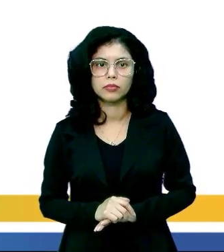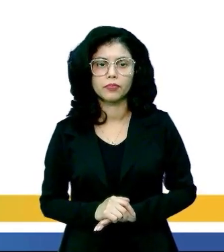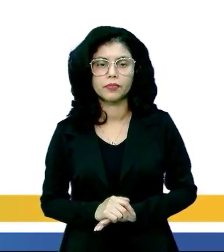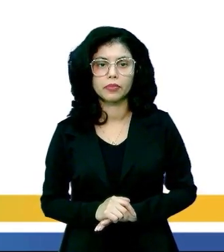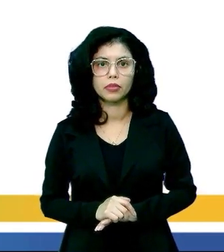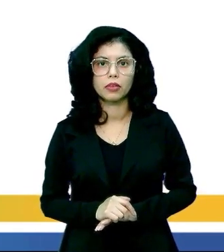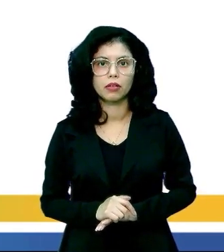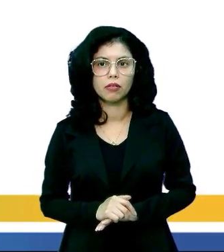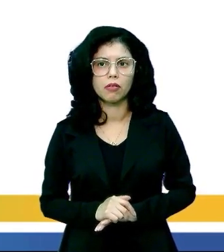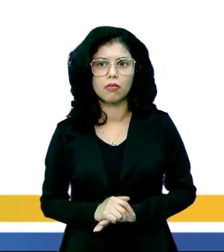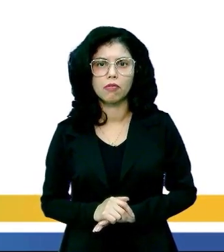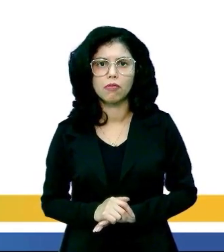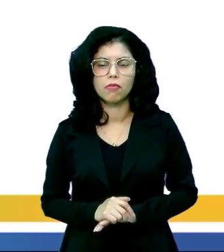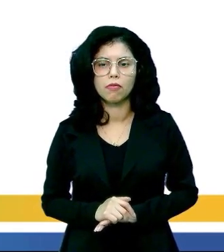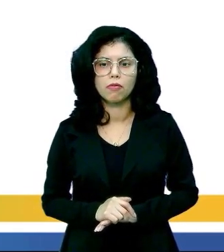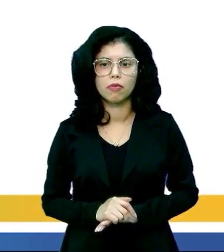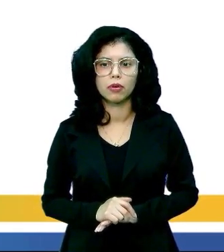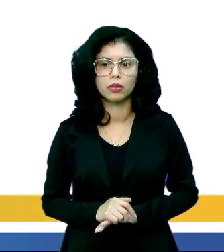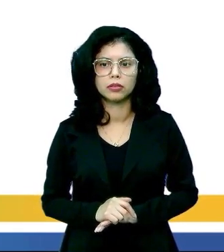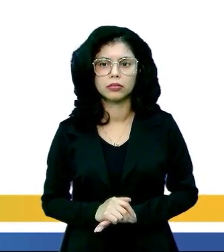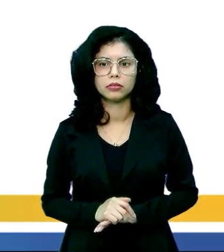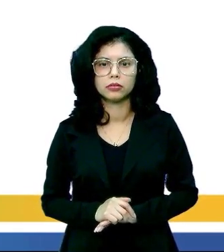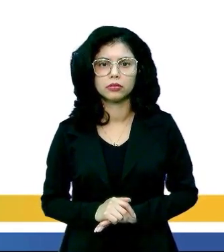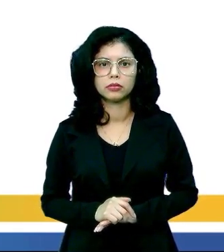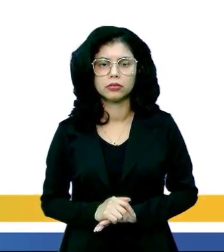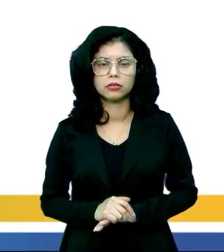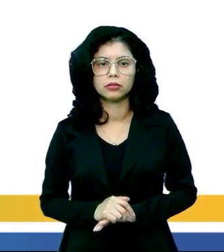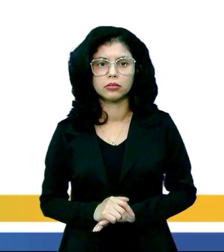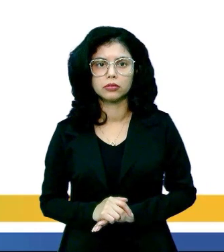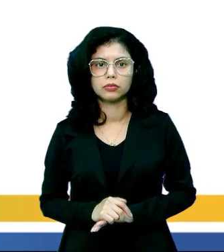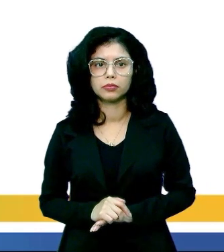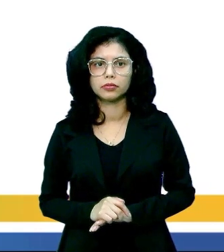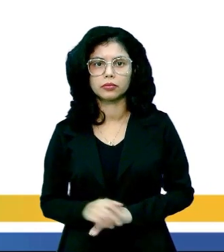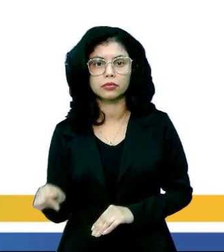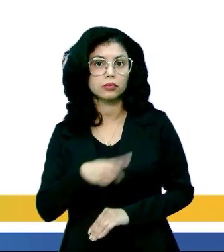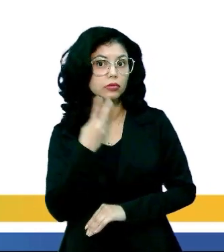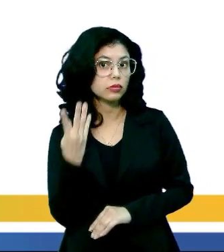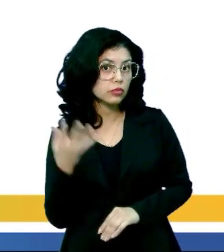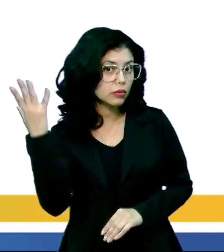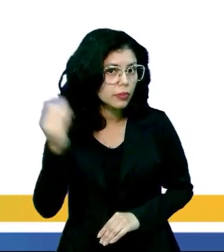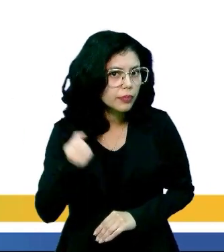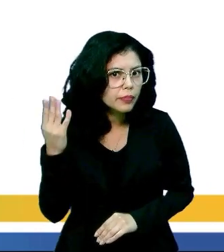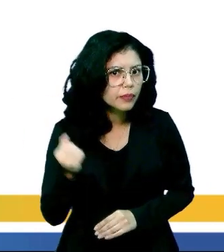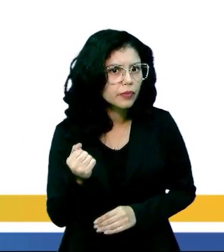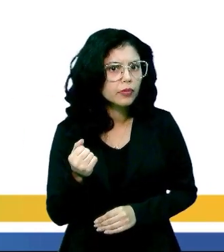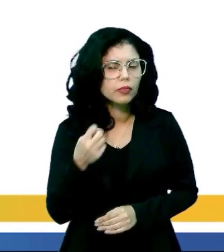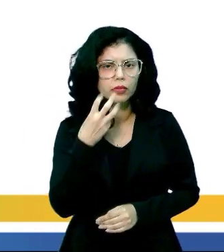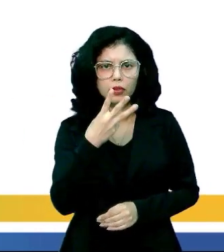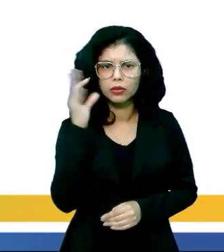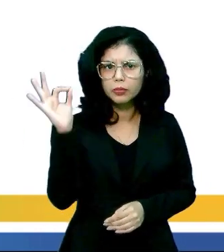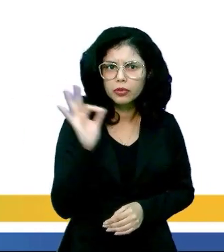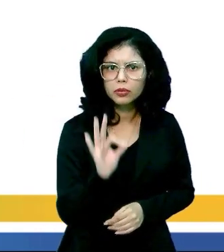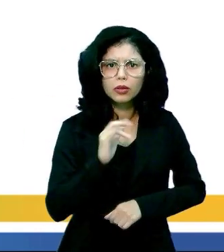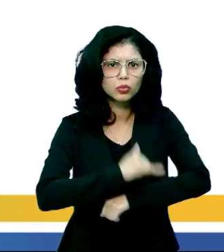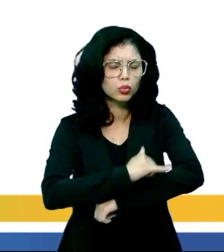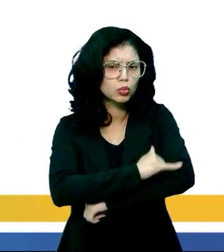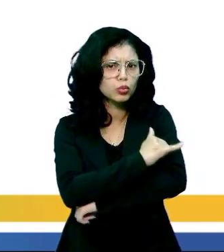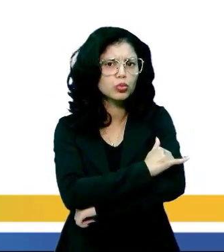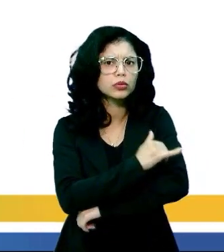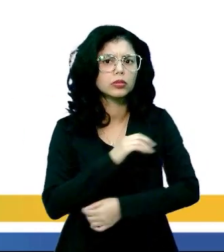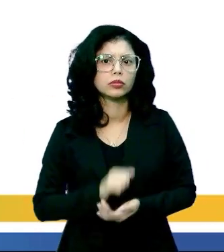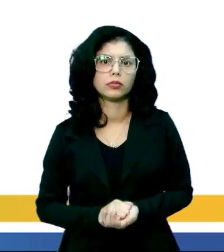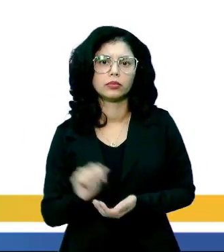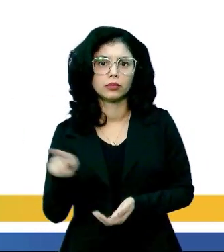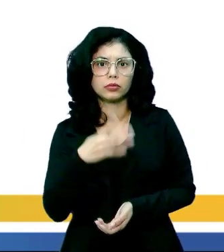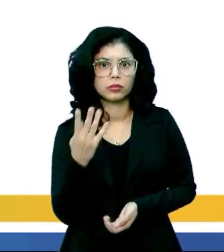2,5% a 6%. Olha aí, quantos litros de leite com 3% de gordura